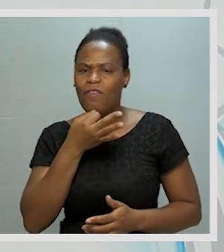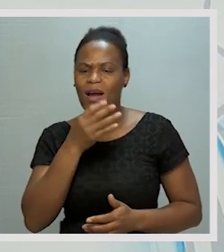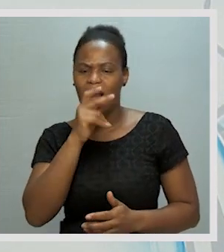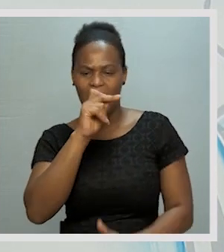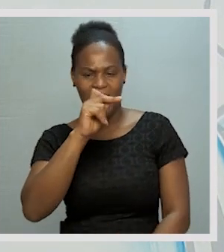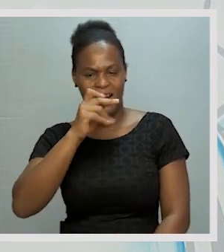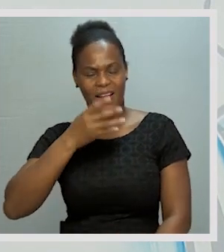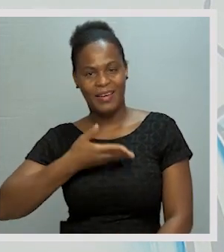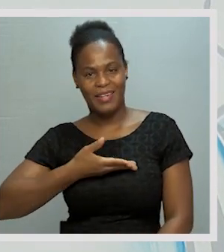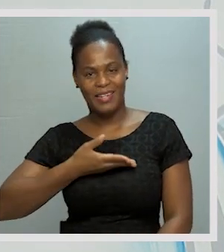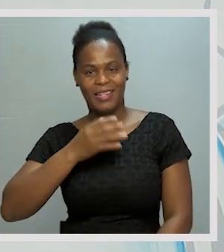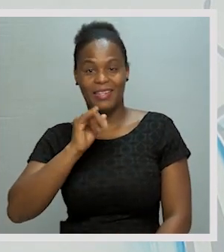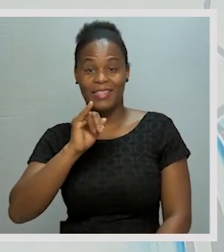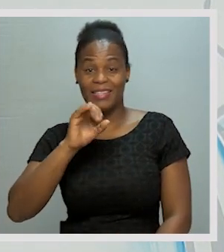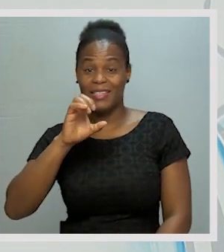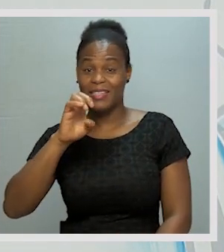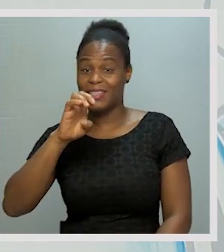adição,